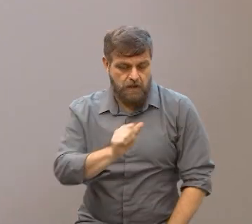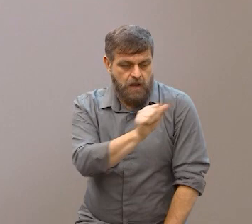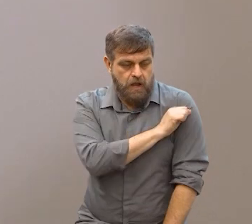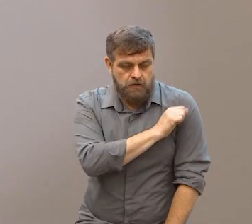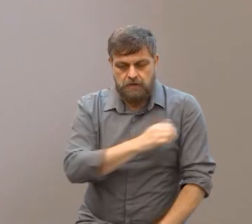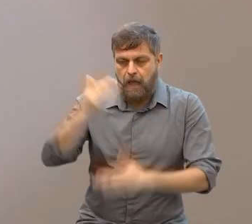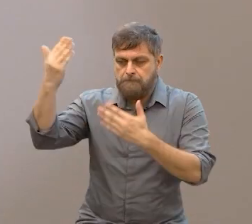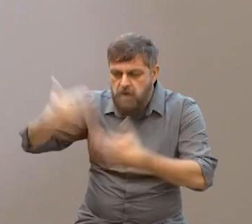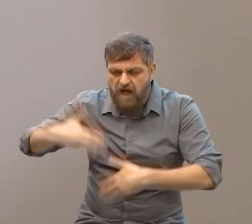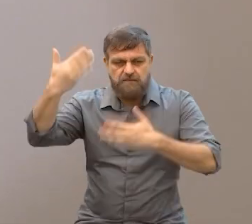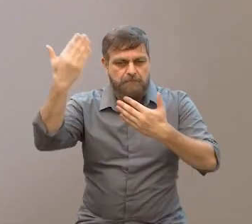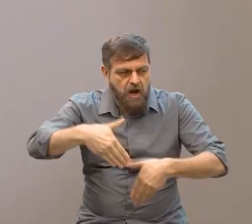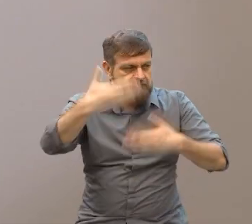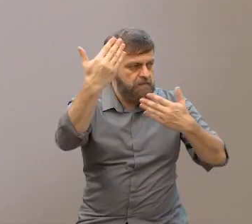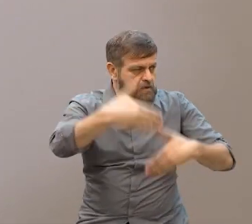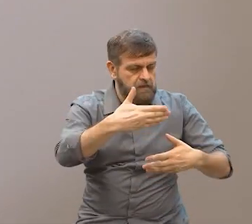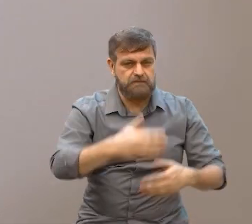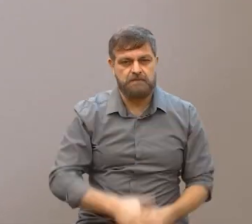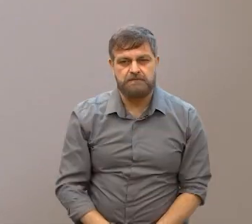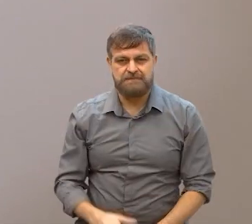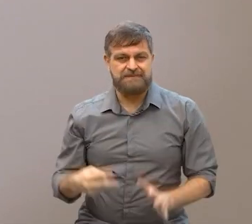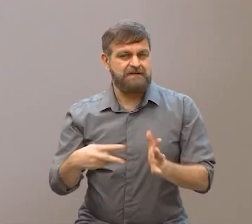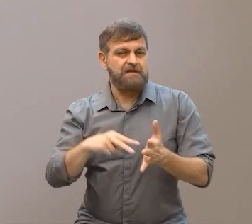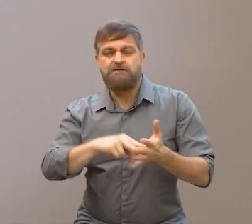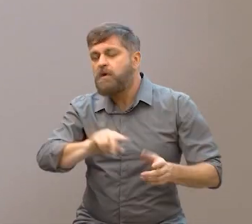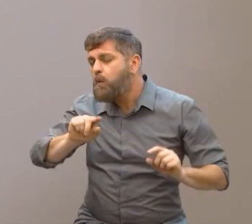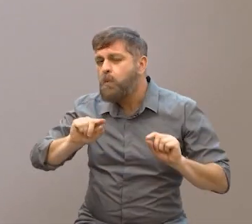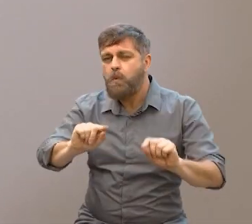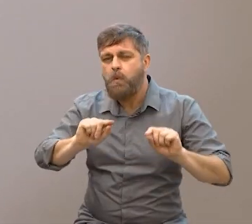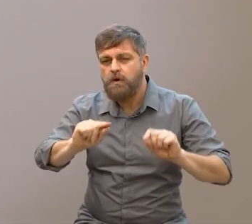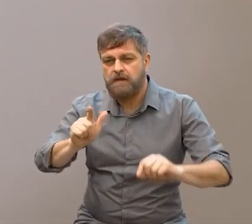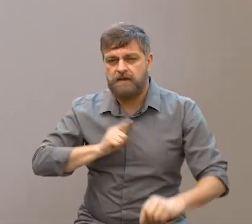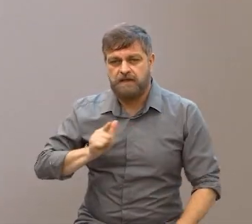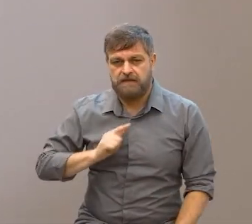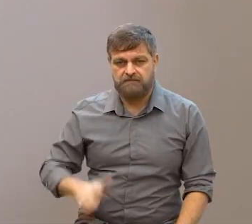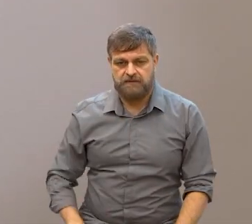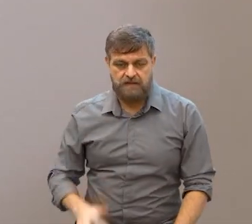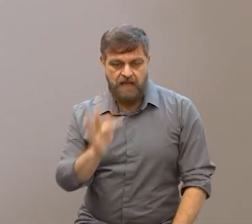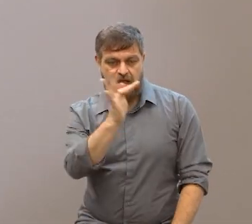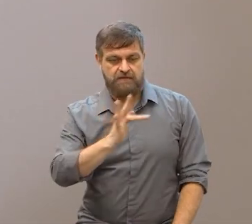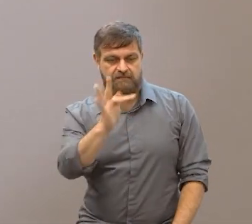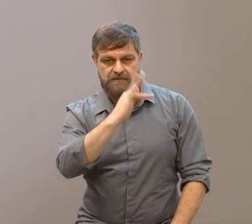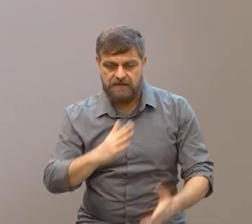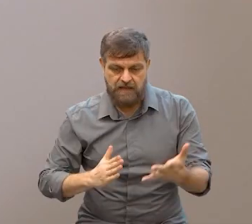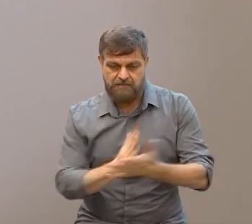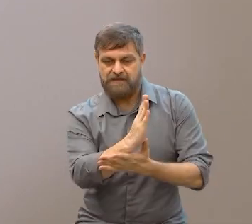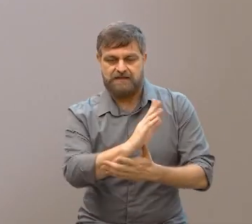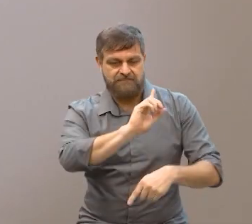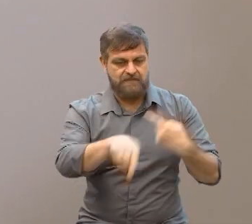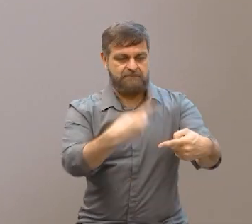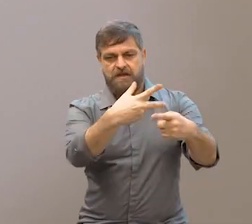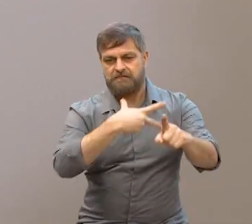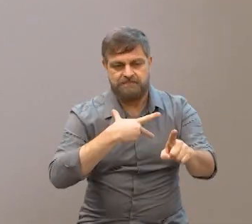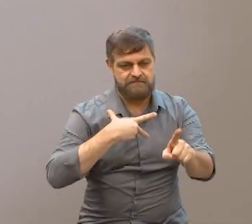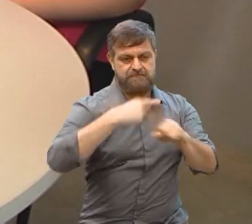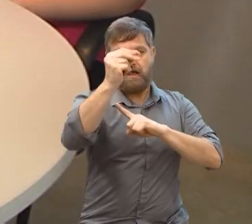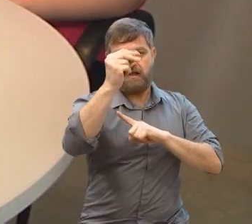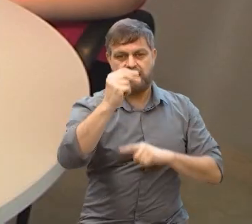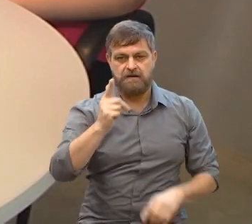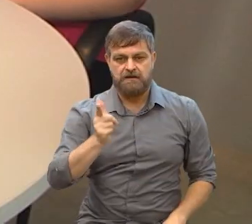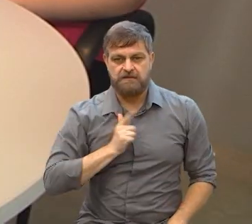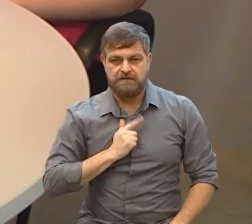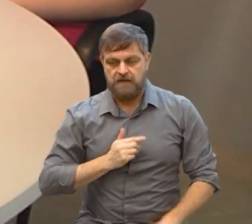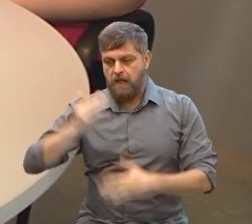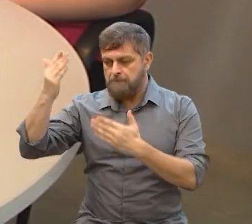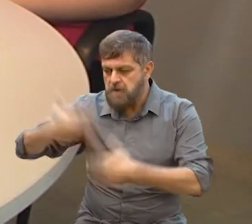faz prova, não significa que ele vai entrar numa universidade, por exemplo, e vai ter sucesso. Não é? Esse aluno